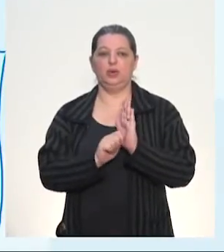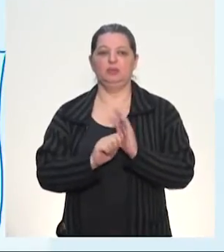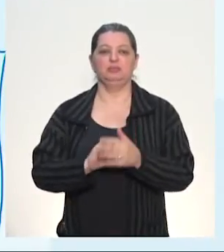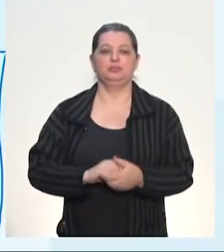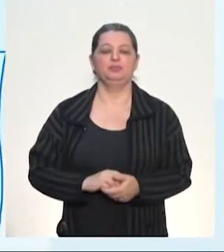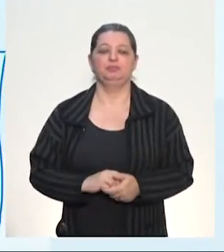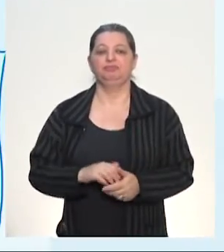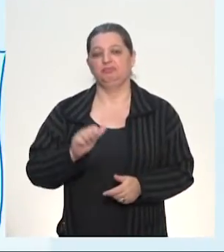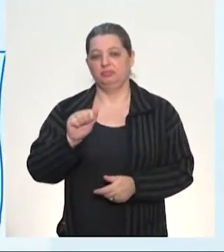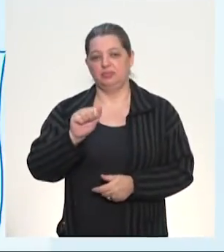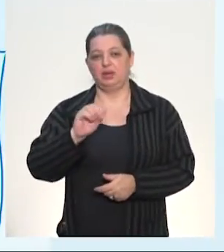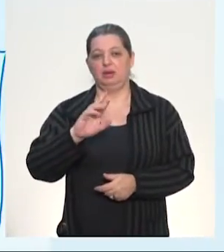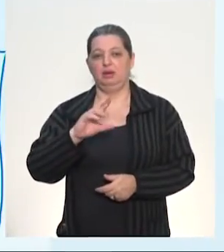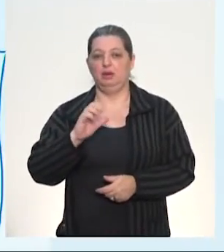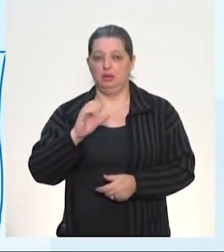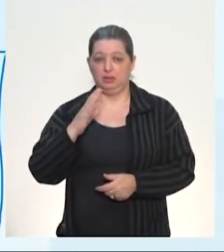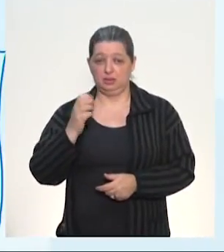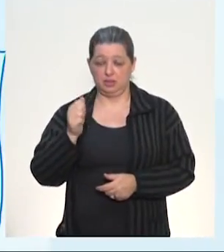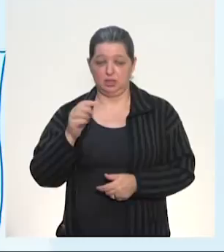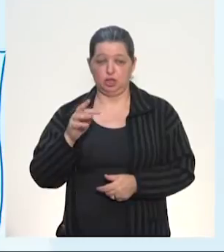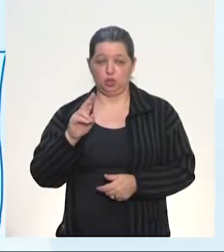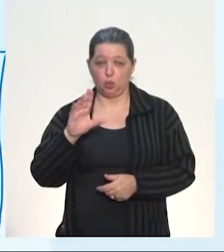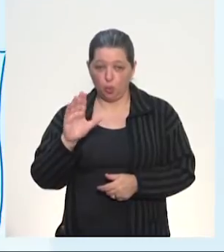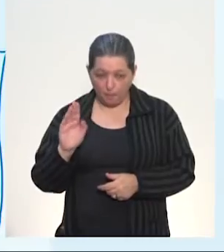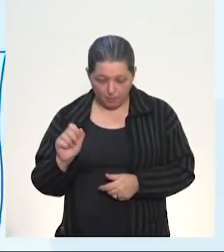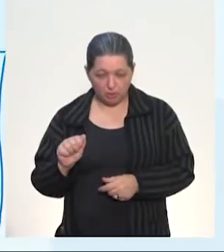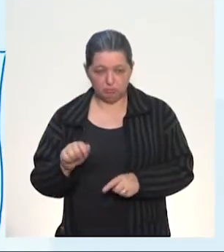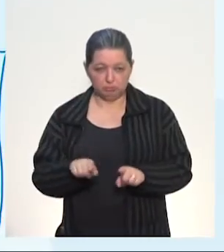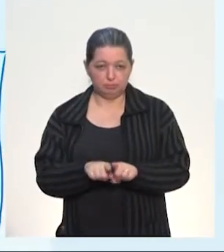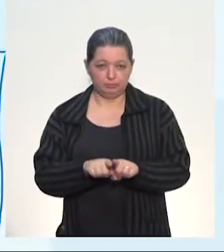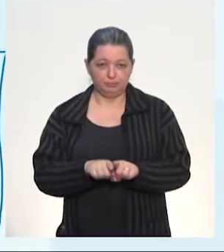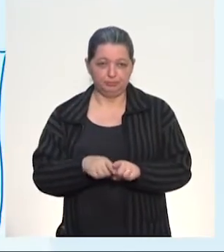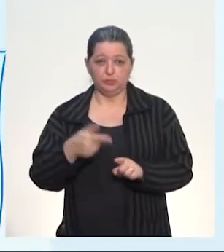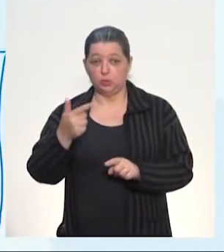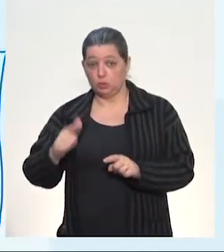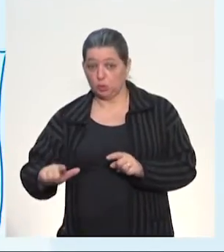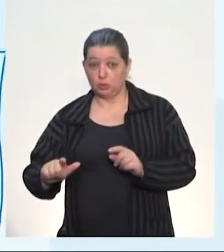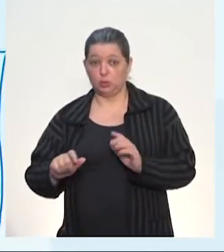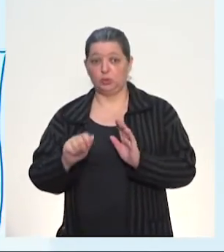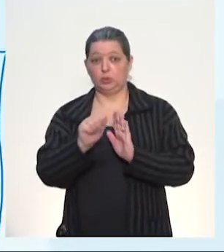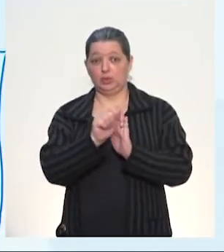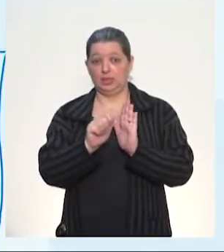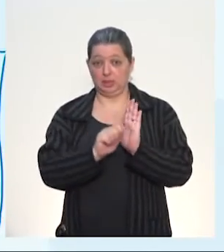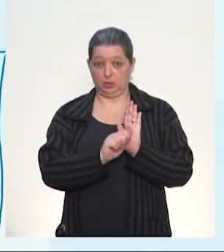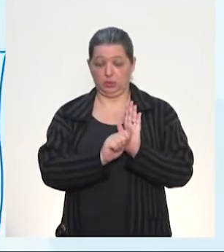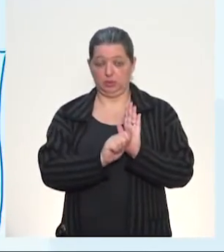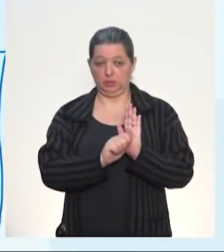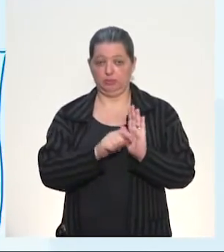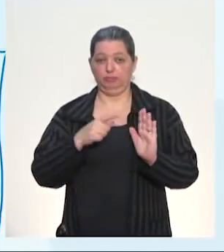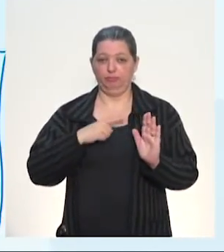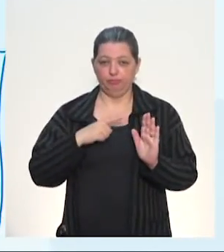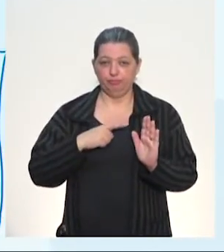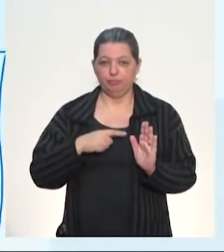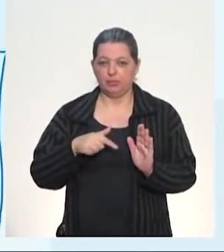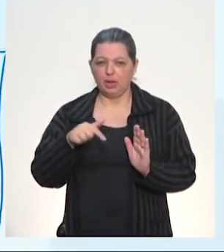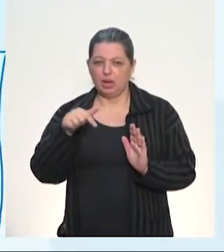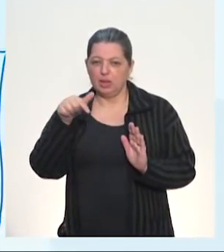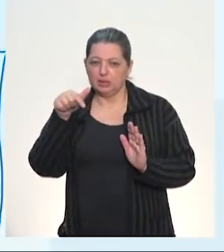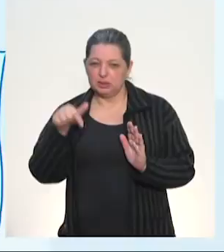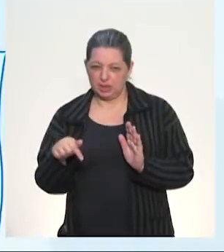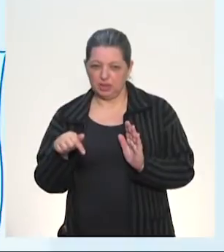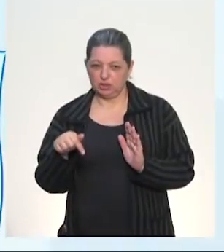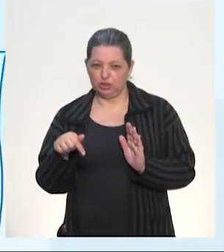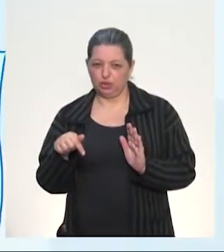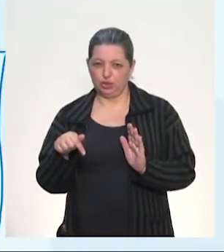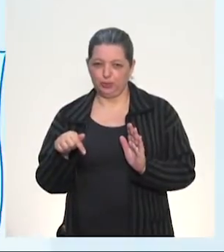e 1. 1 em Araçatuba, 1 em Araraquara. Na casa da dezena, a gente tem 7 em Araçatuba